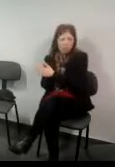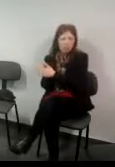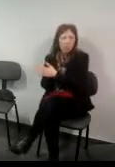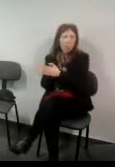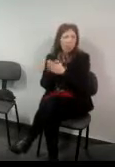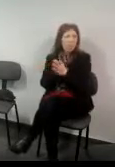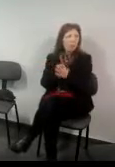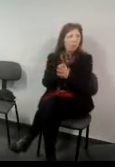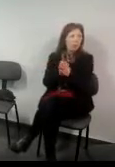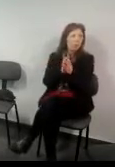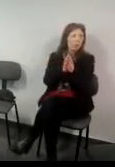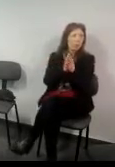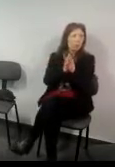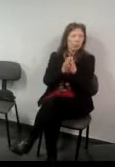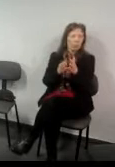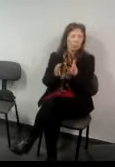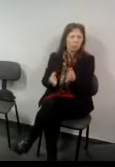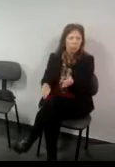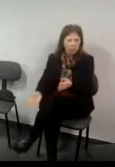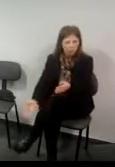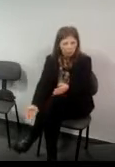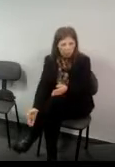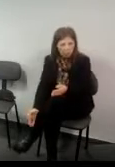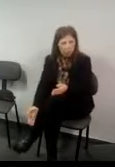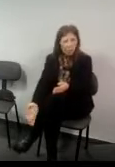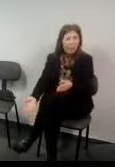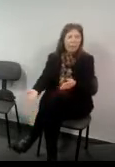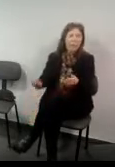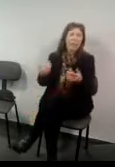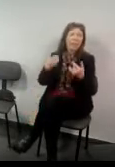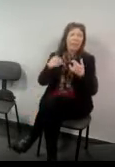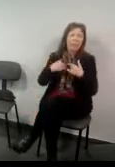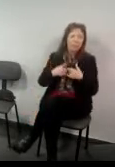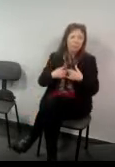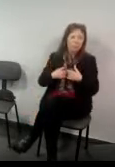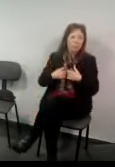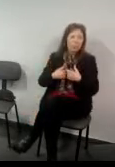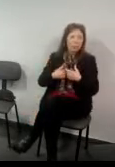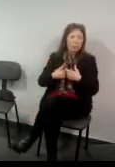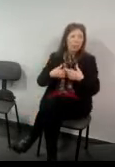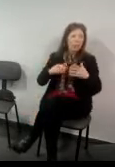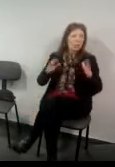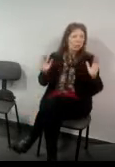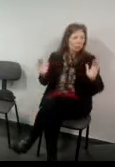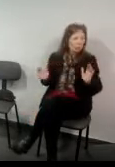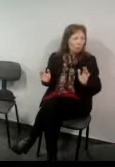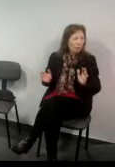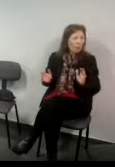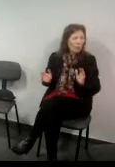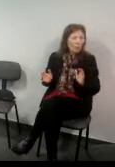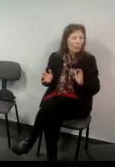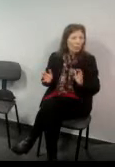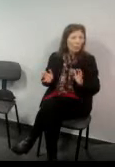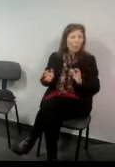médico, né? Você já viu. Então, às vezes, a pessoa tem um problema de dedão no pé e a desarmonia está num outro local